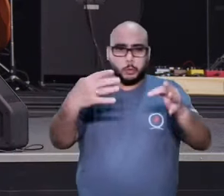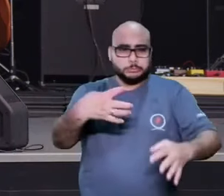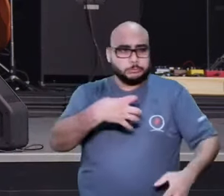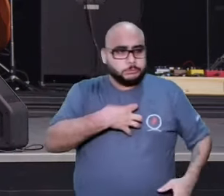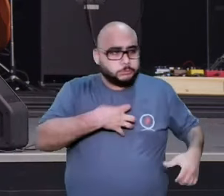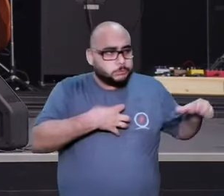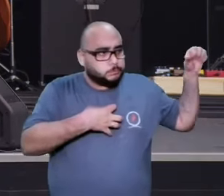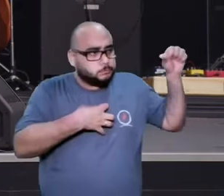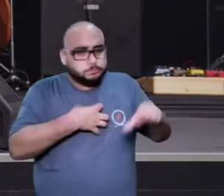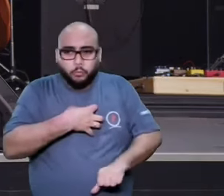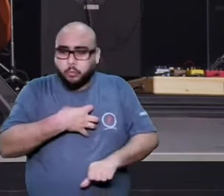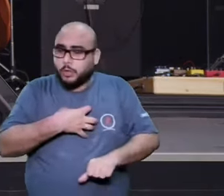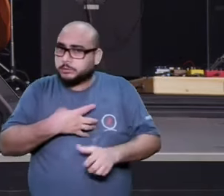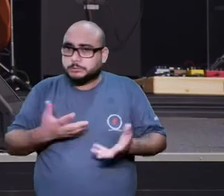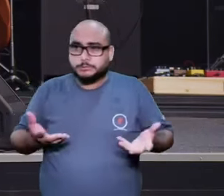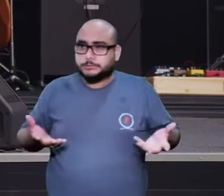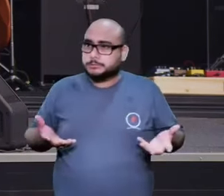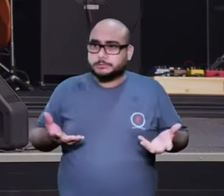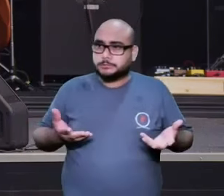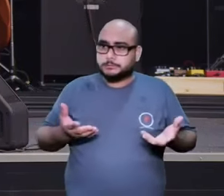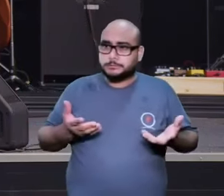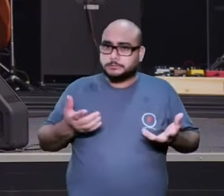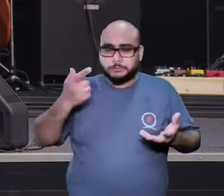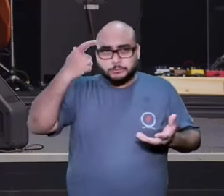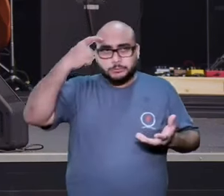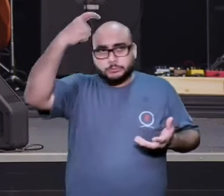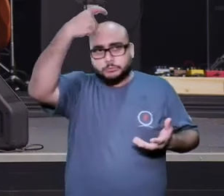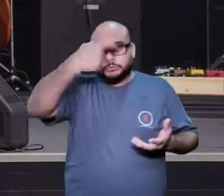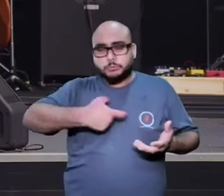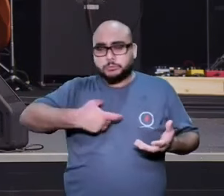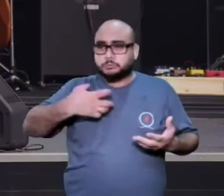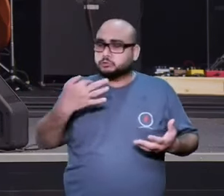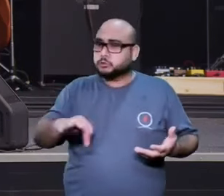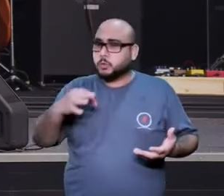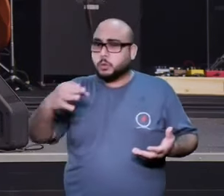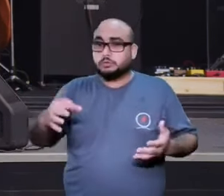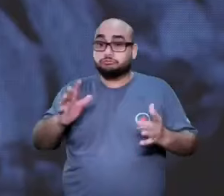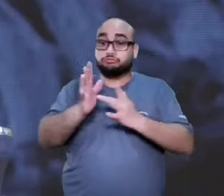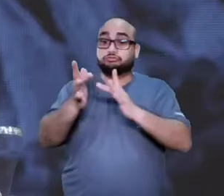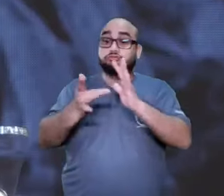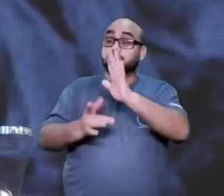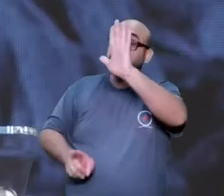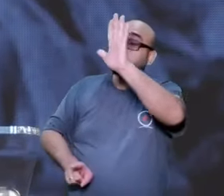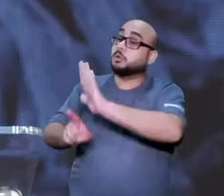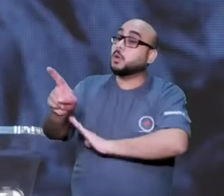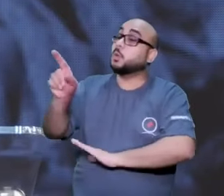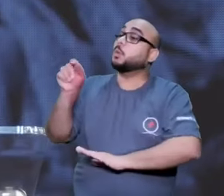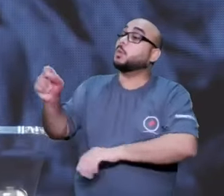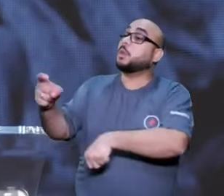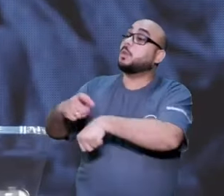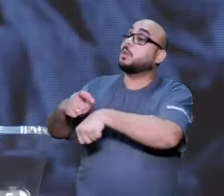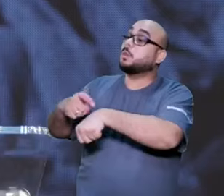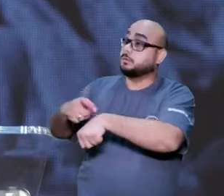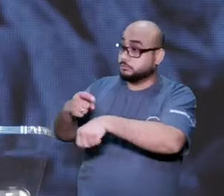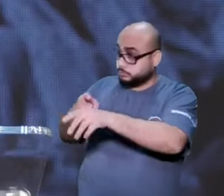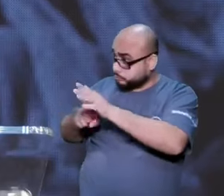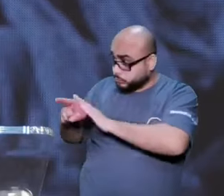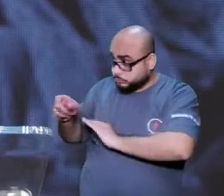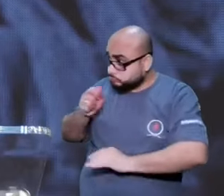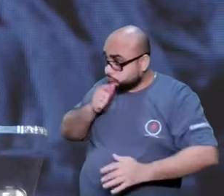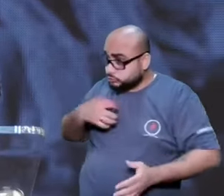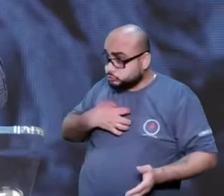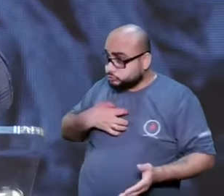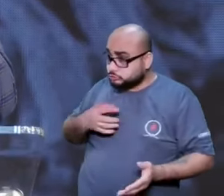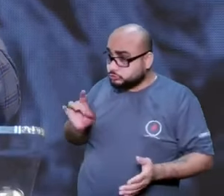feridas Porque Jesus não perg perguntou por quanto tempo e qual era o odor Jesus só mandou